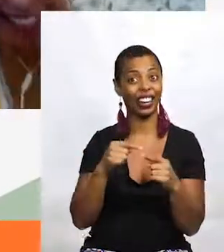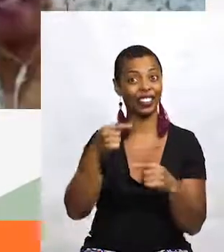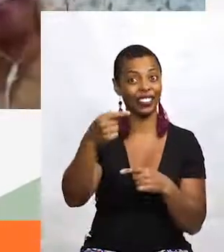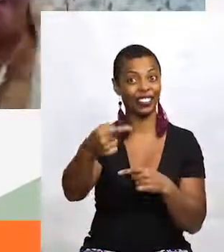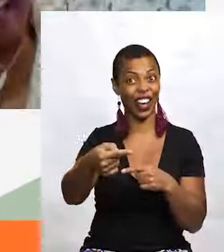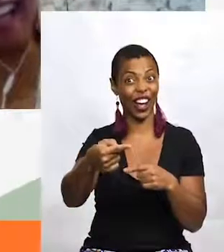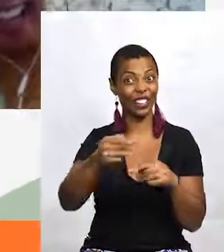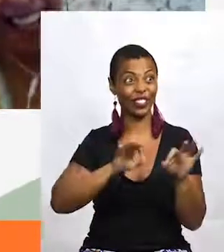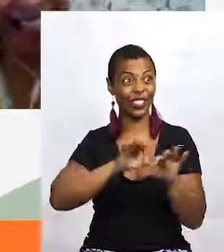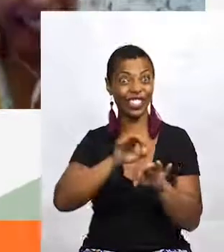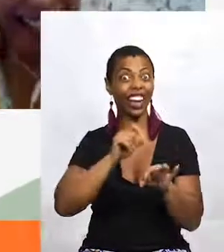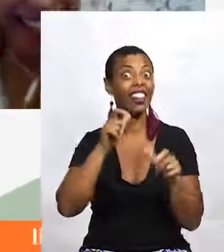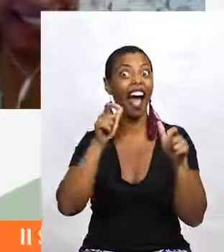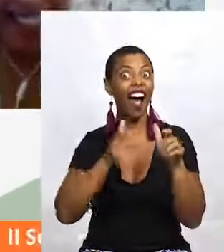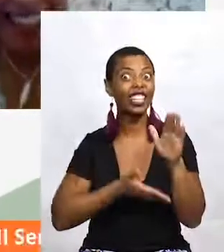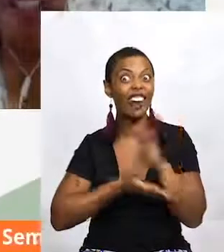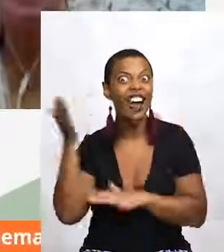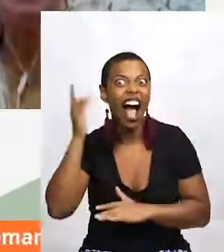Estados Unidos.